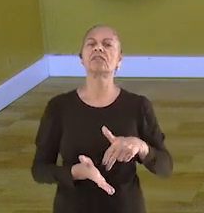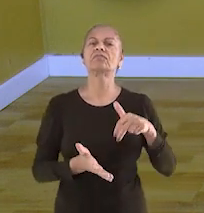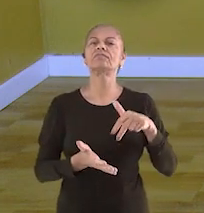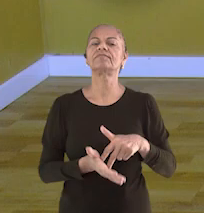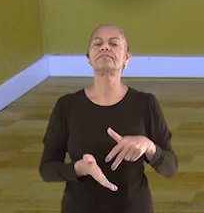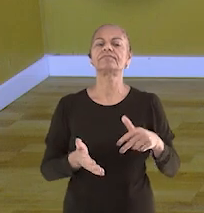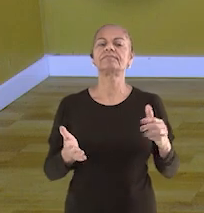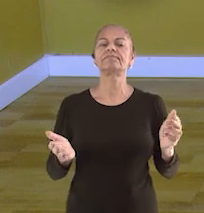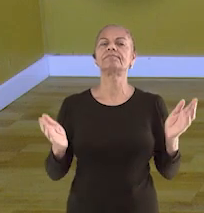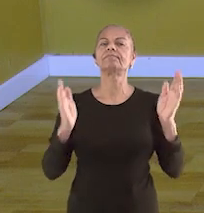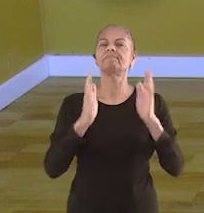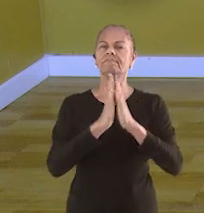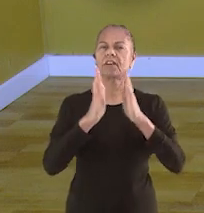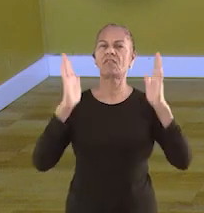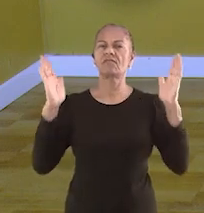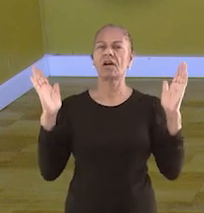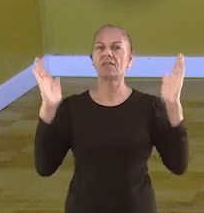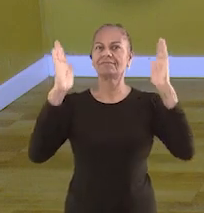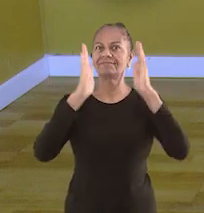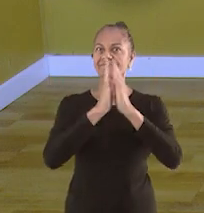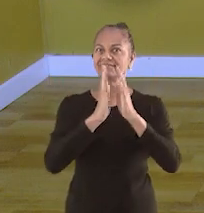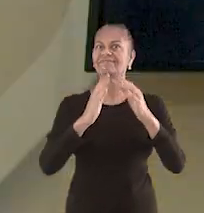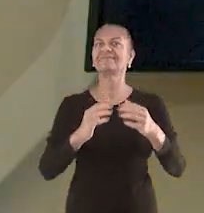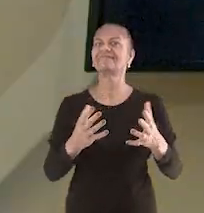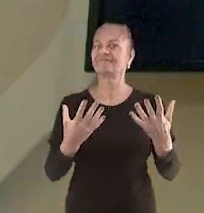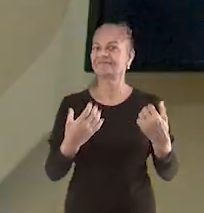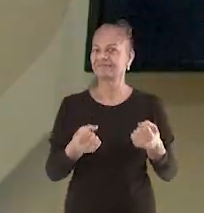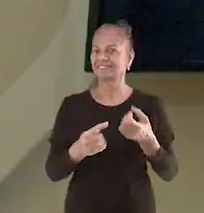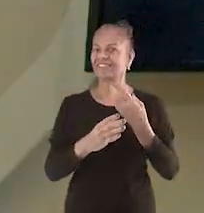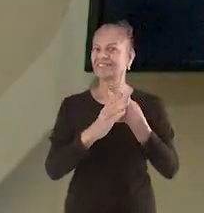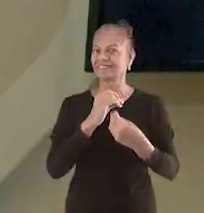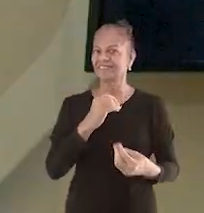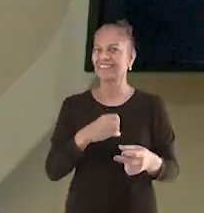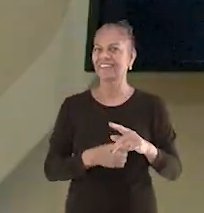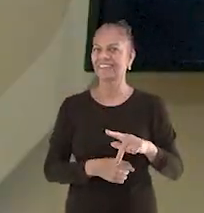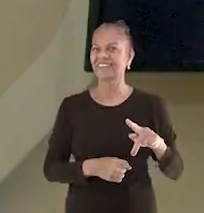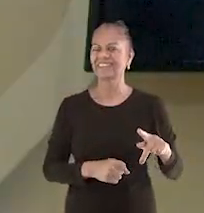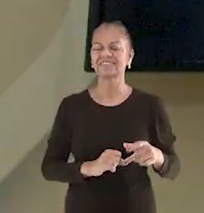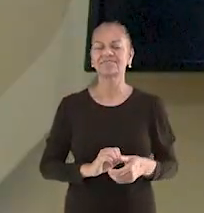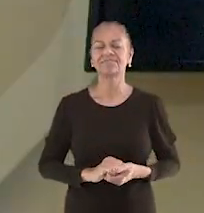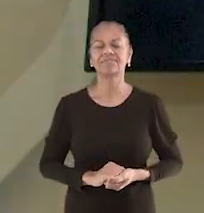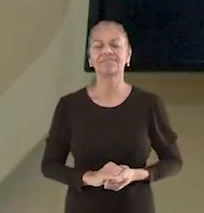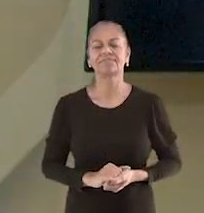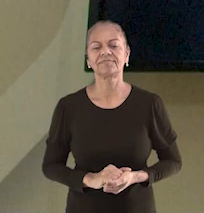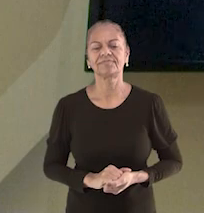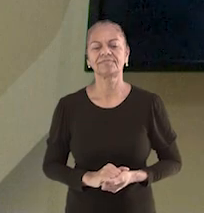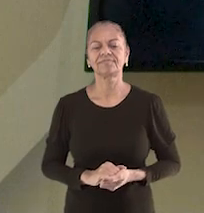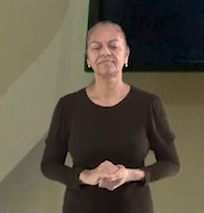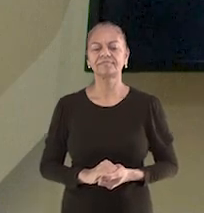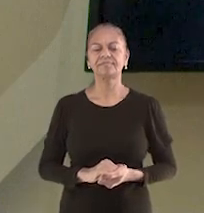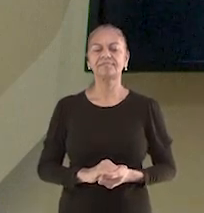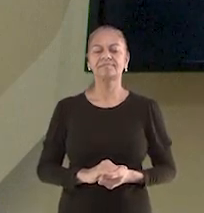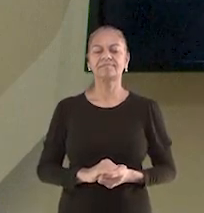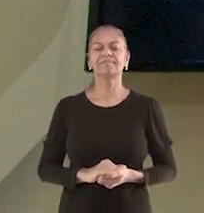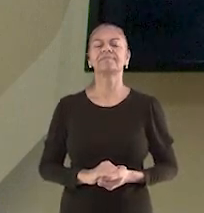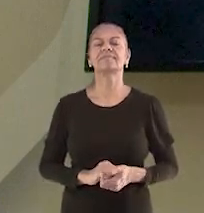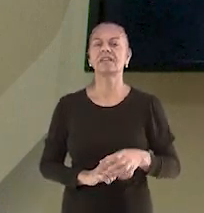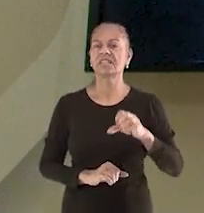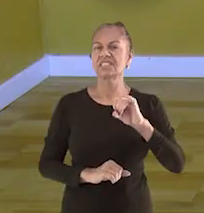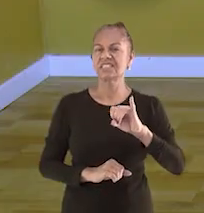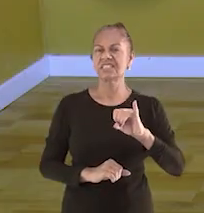Boa. Vamos lá comigo, hein? Quem tiver dificuldade pode ir fazendo o passinho